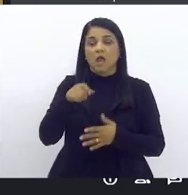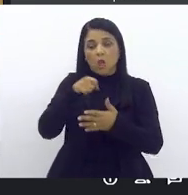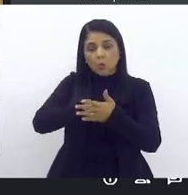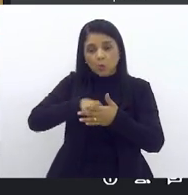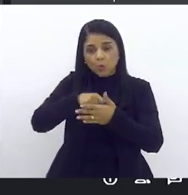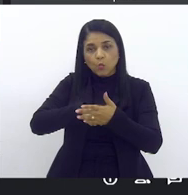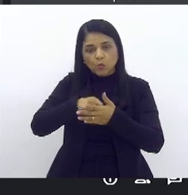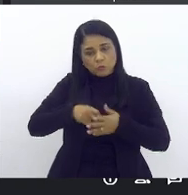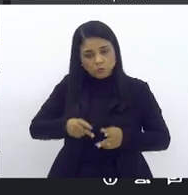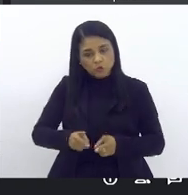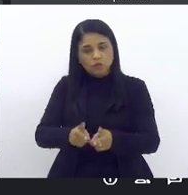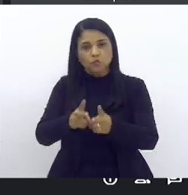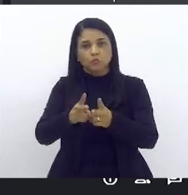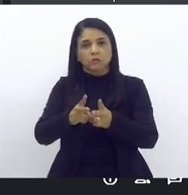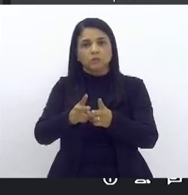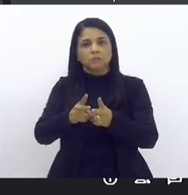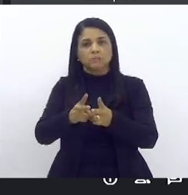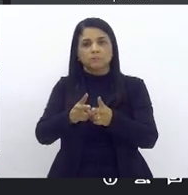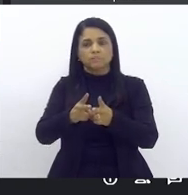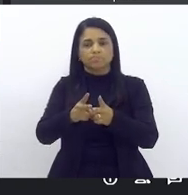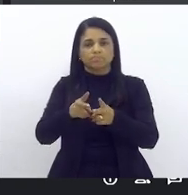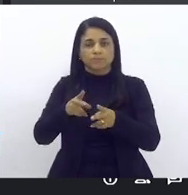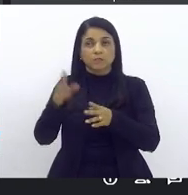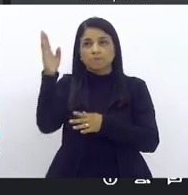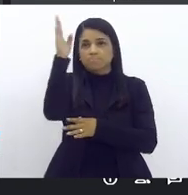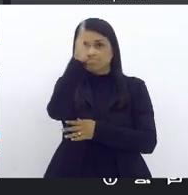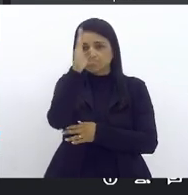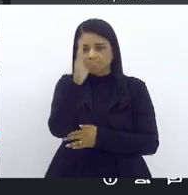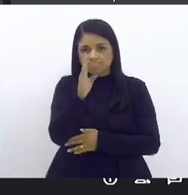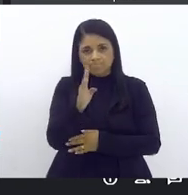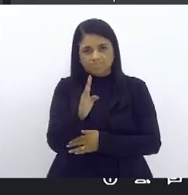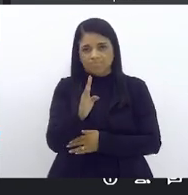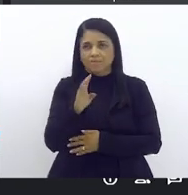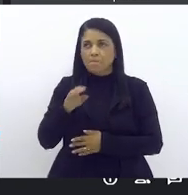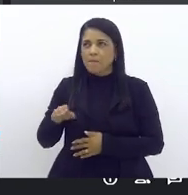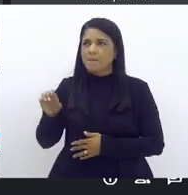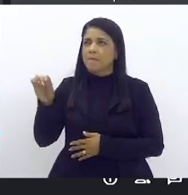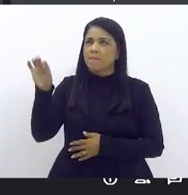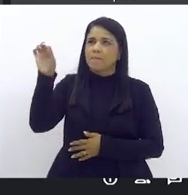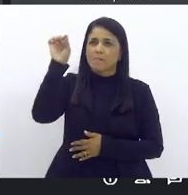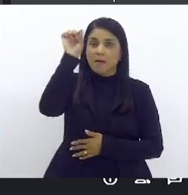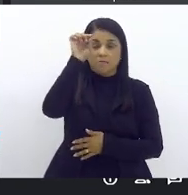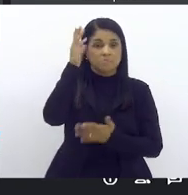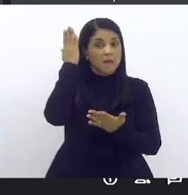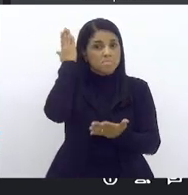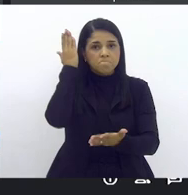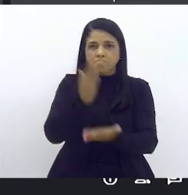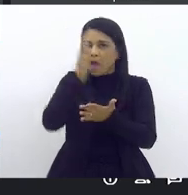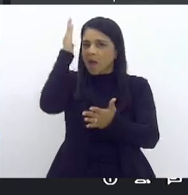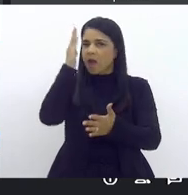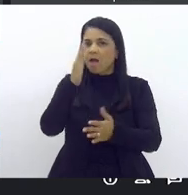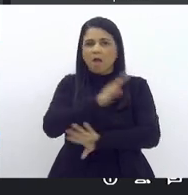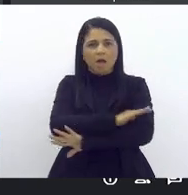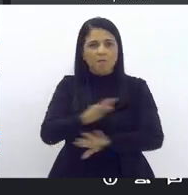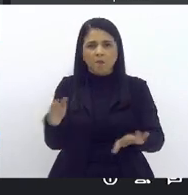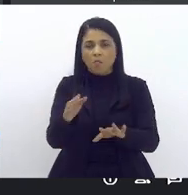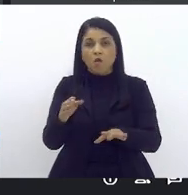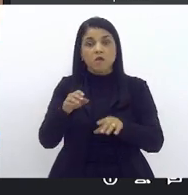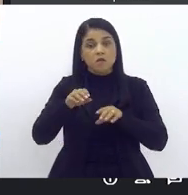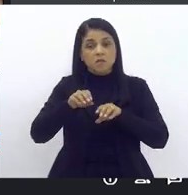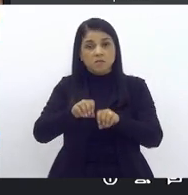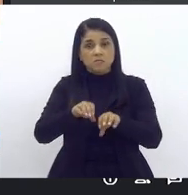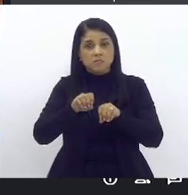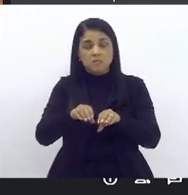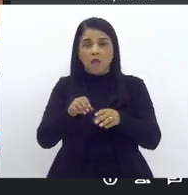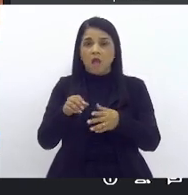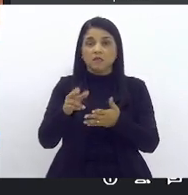continue fazendo, né, Alexandre, essa luta em todo o país, porque nós temos que dar um basta e até ensinar e